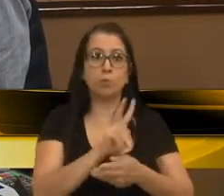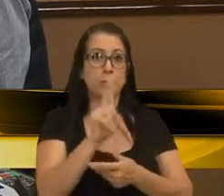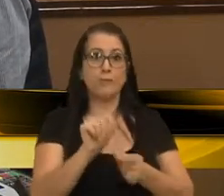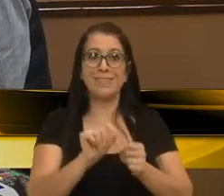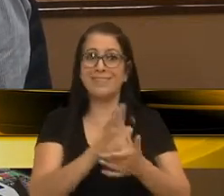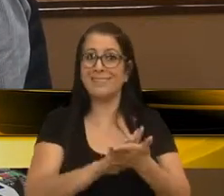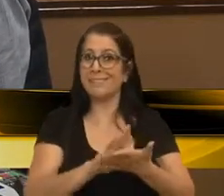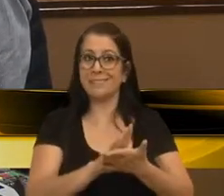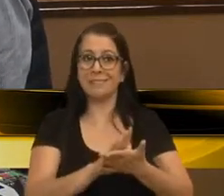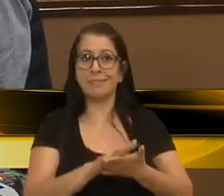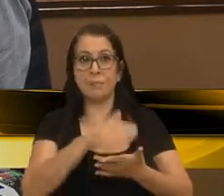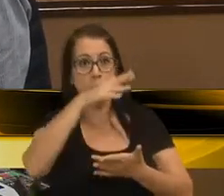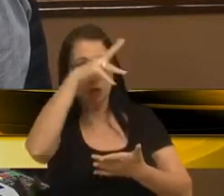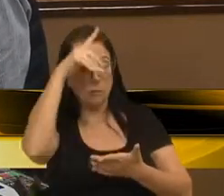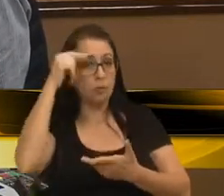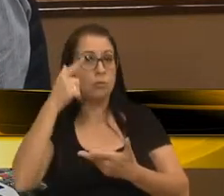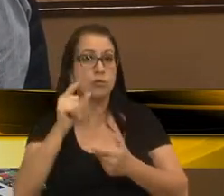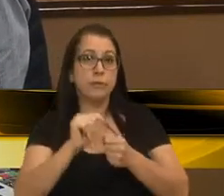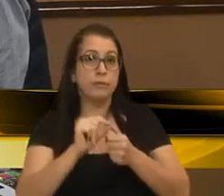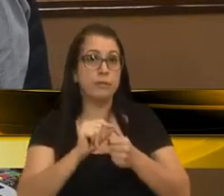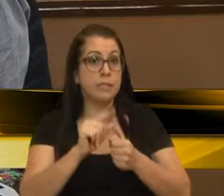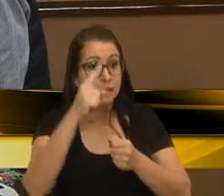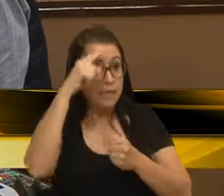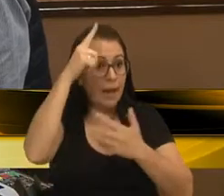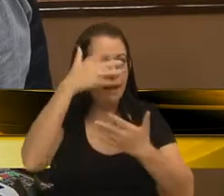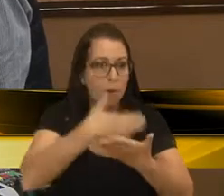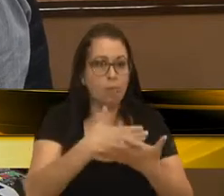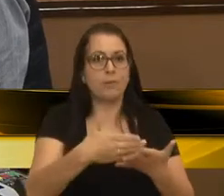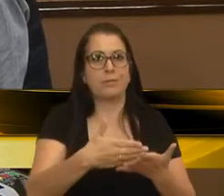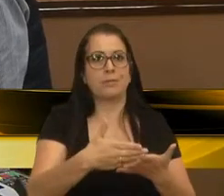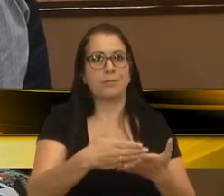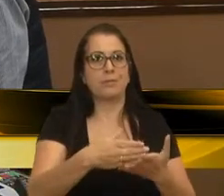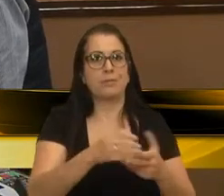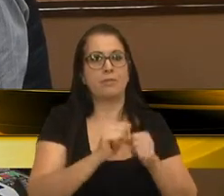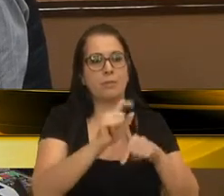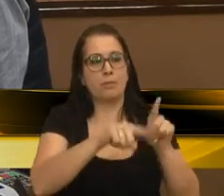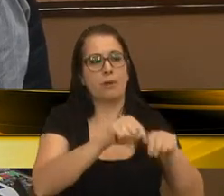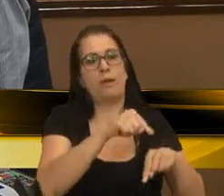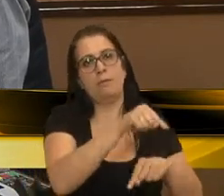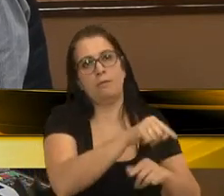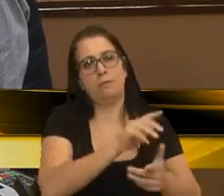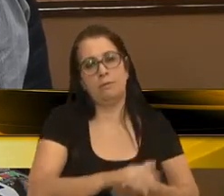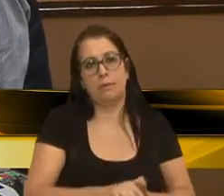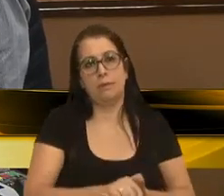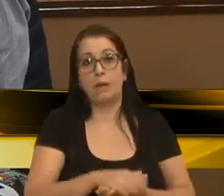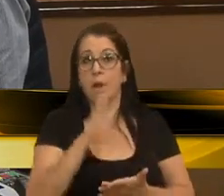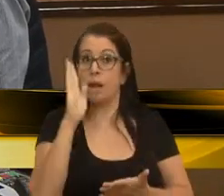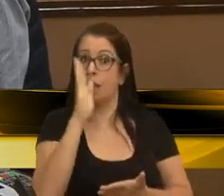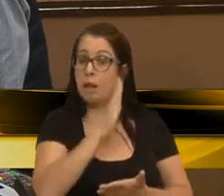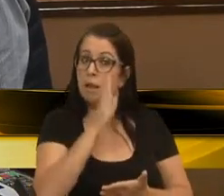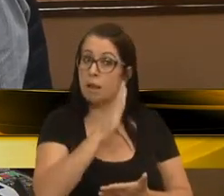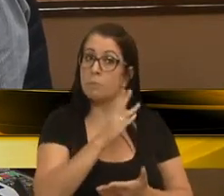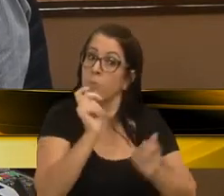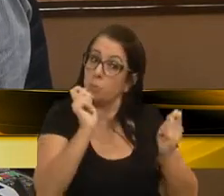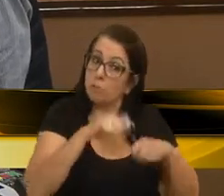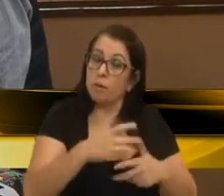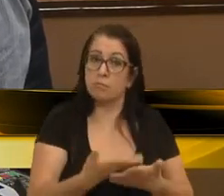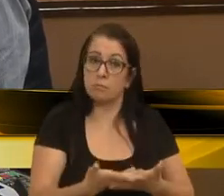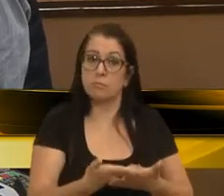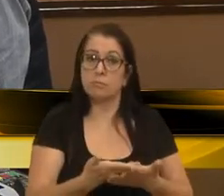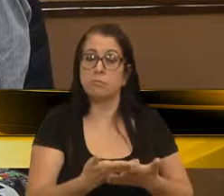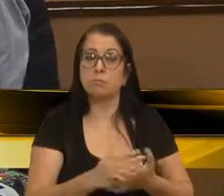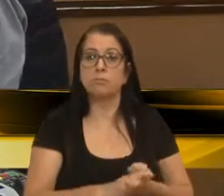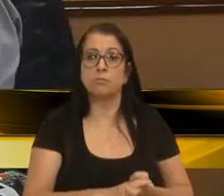e o poder público, eu acho que devia tomar iniciativa para instalar esse mercado tão logo assim que pudesse,